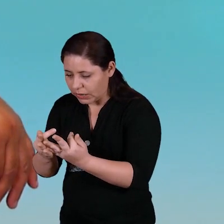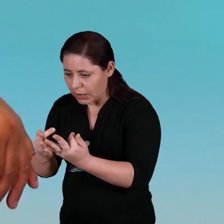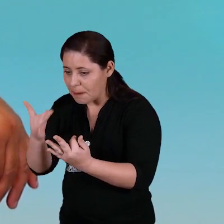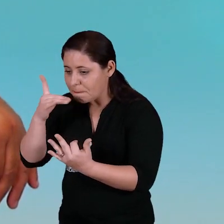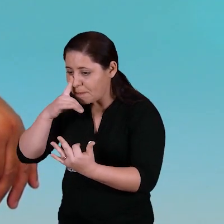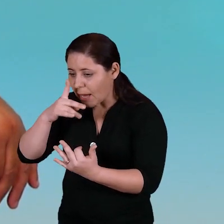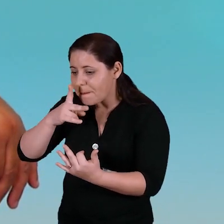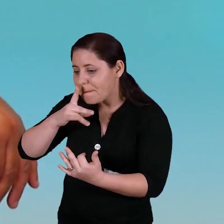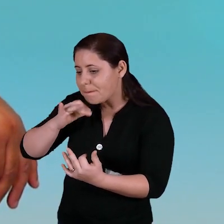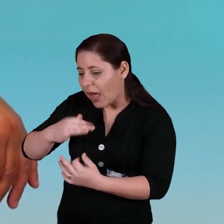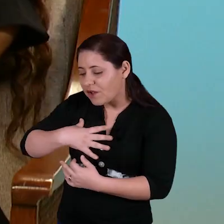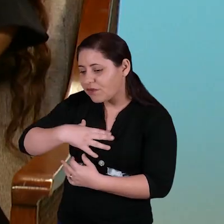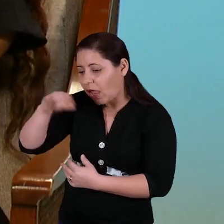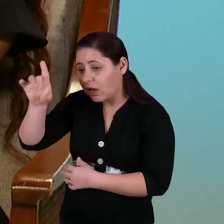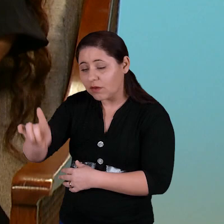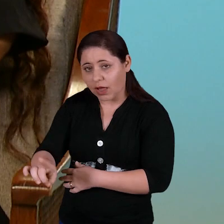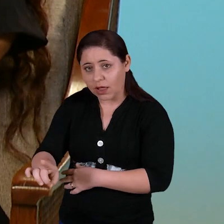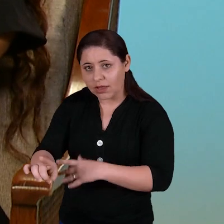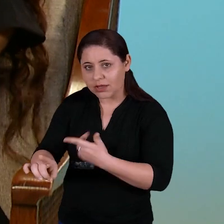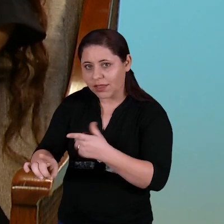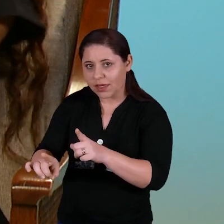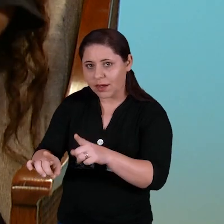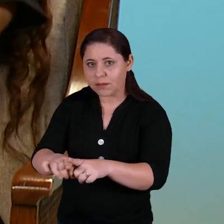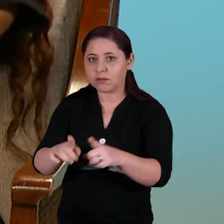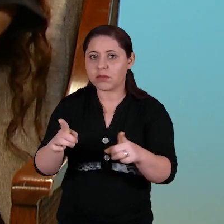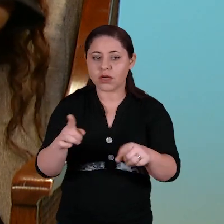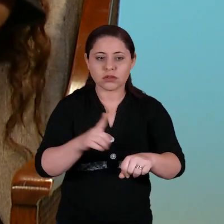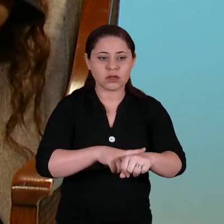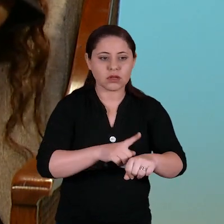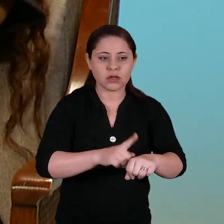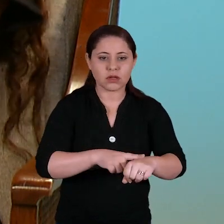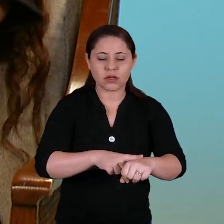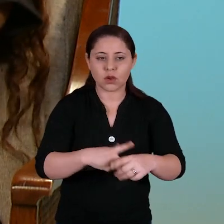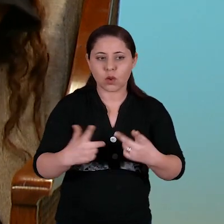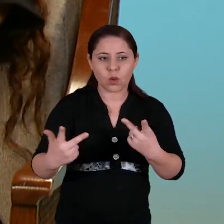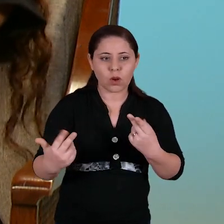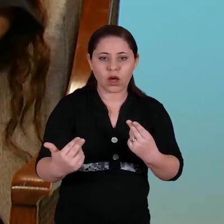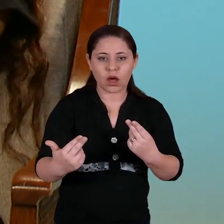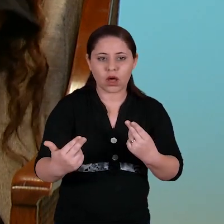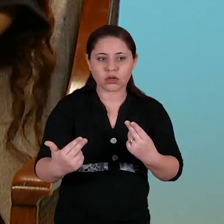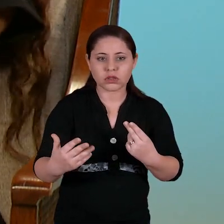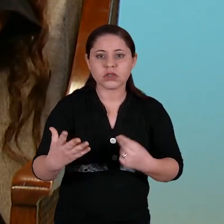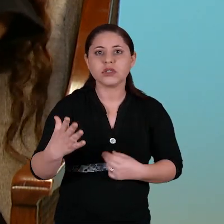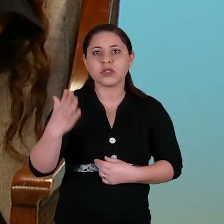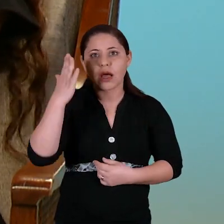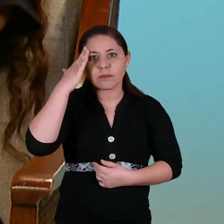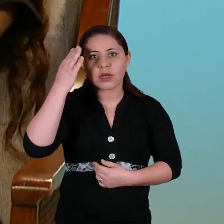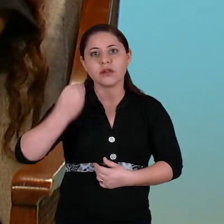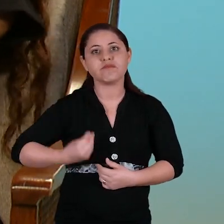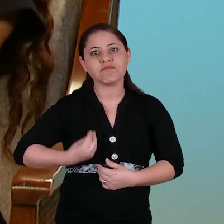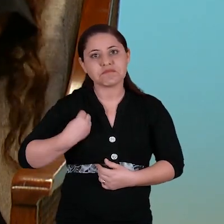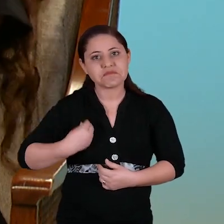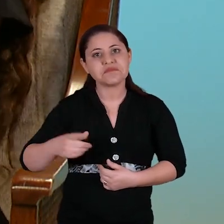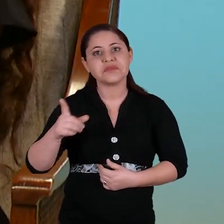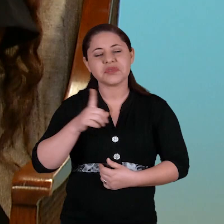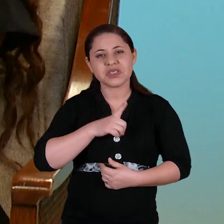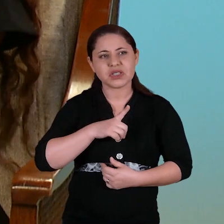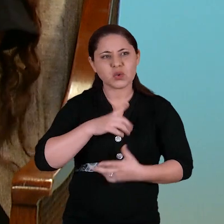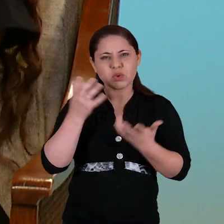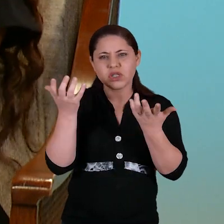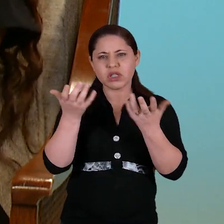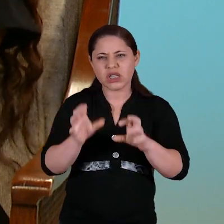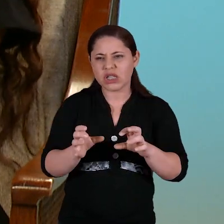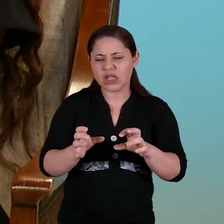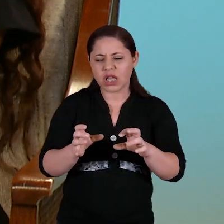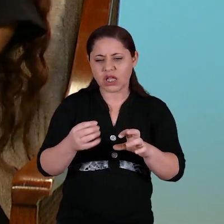têm deficiência. Mas, ao mesmo tempo, foi uma coisa muito positiva porque eles sabiam das vivências que eles tiveram e não queriam que eu passasse